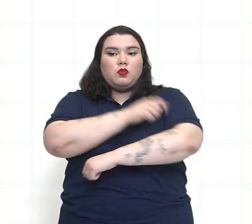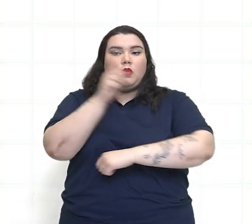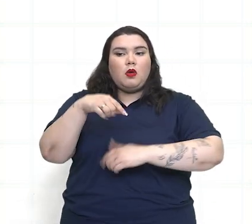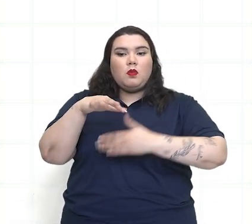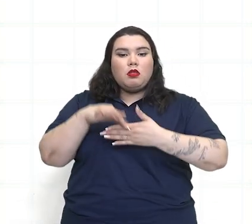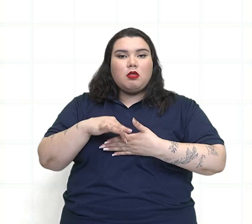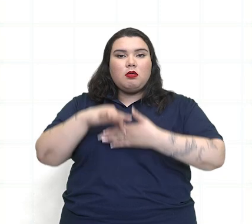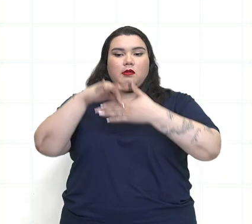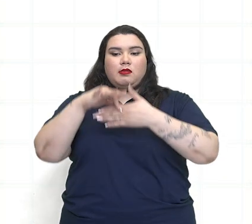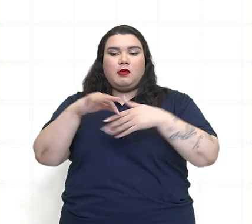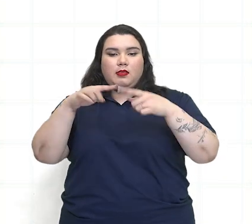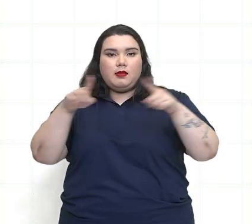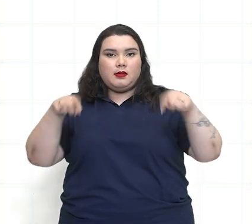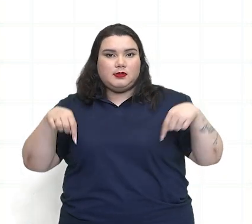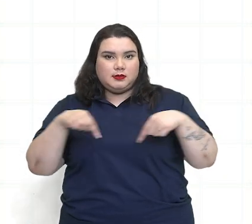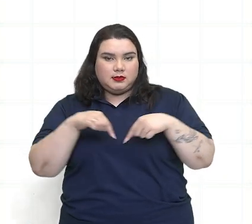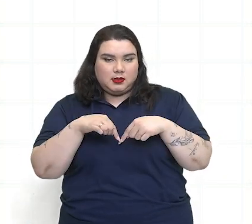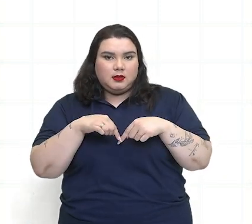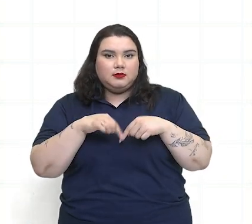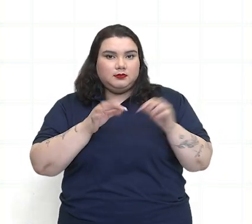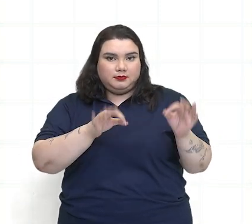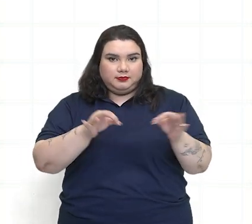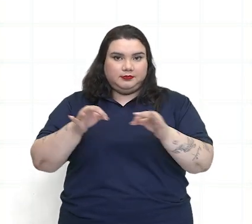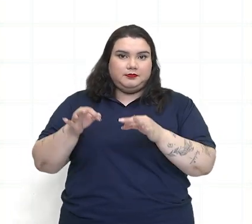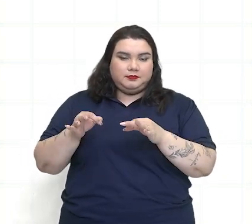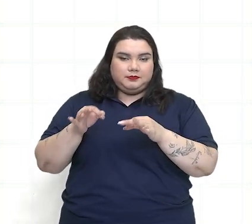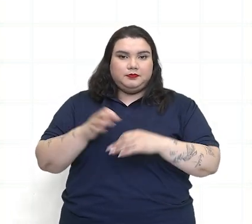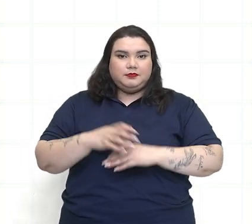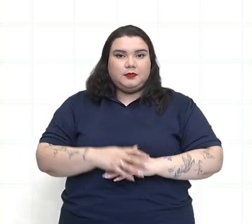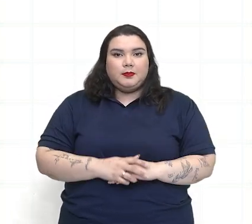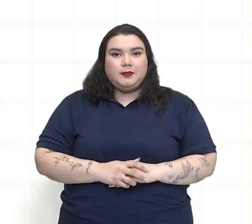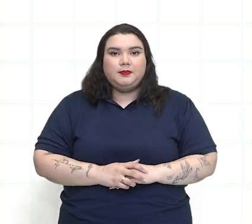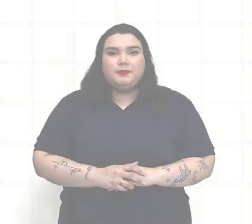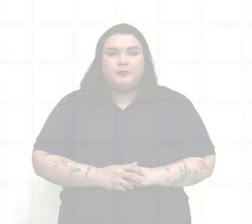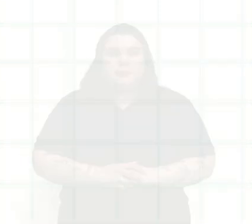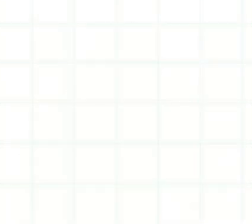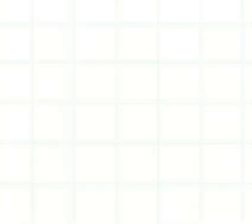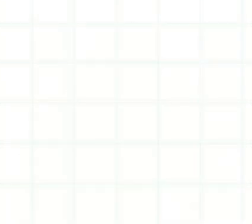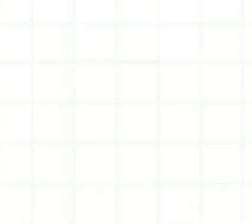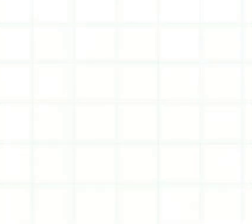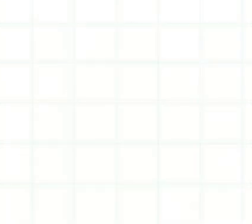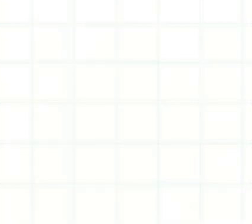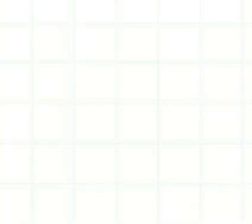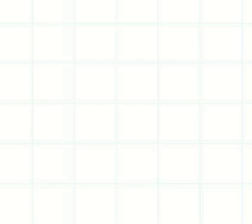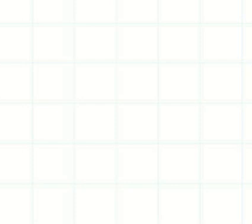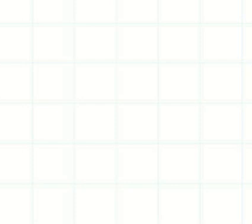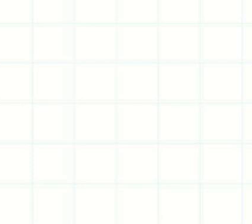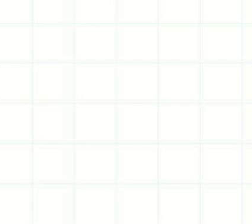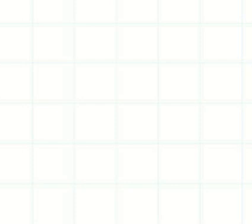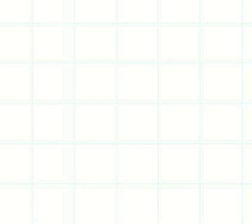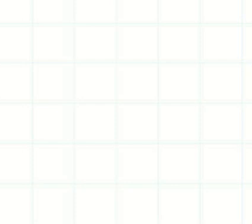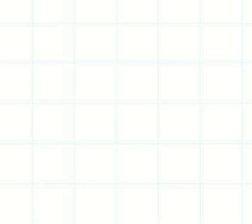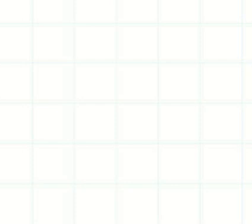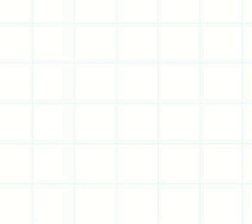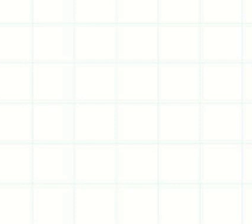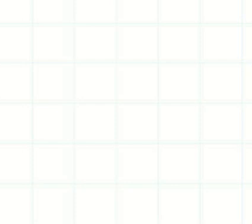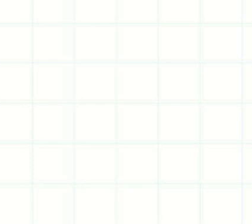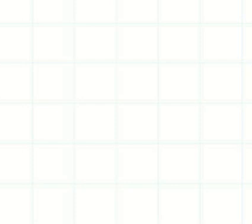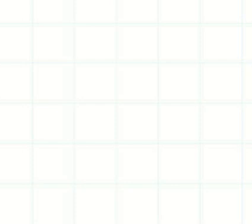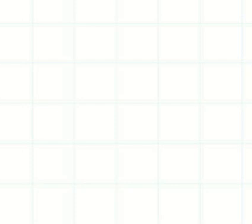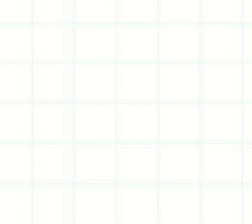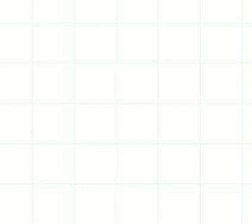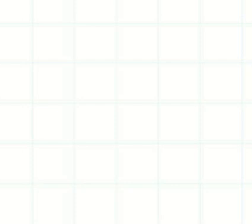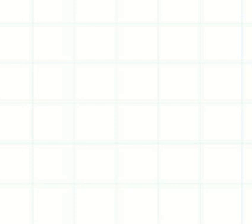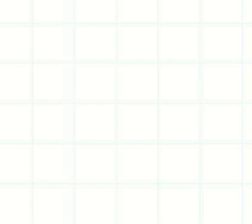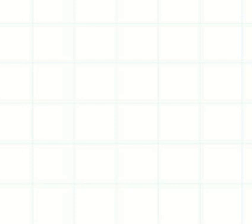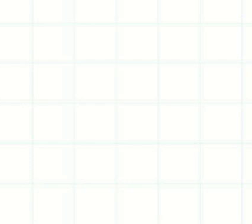turma. Aqui você percebeu que o cabeça se refere ao líder. Ele é o